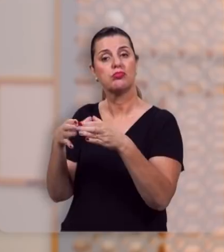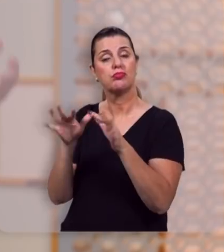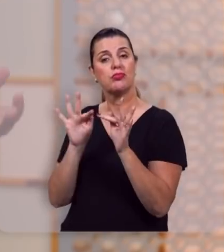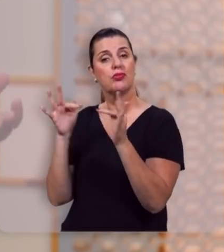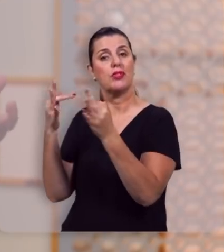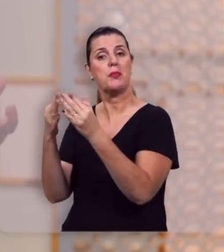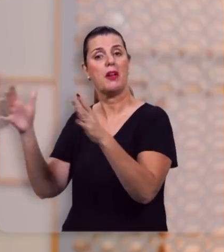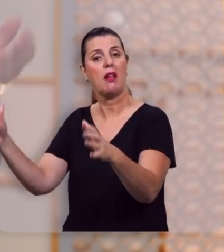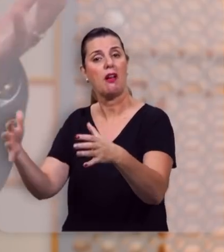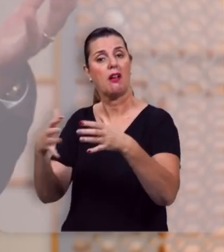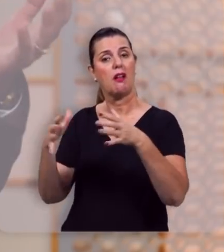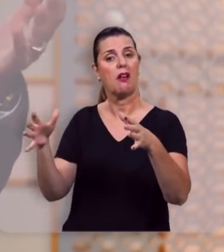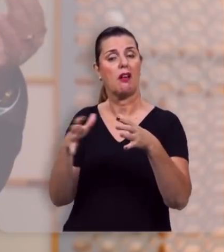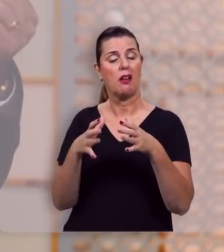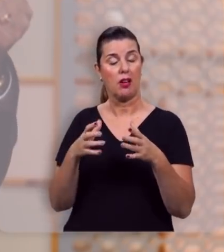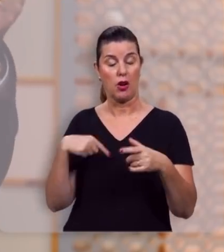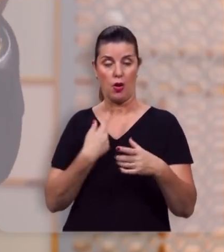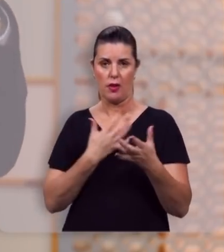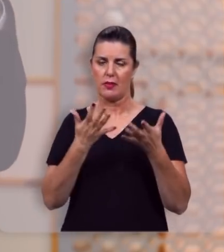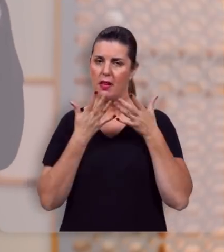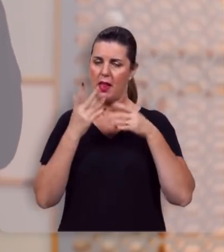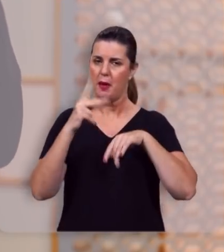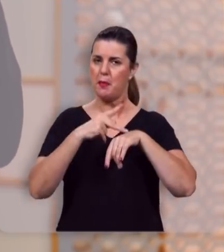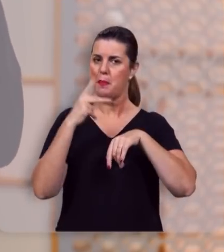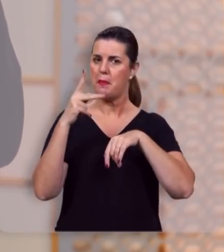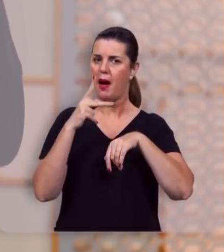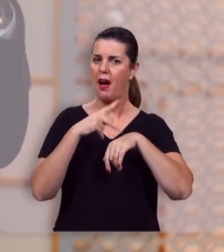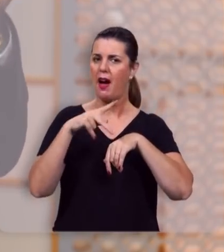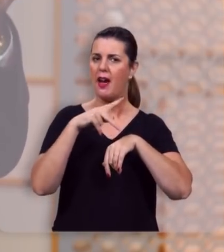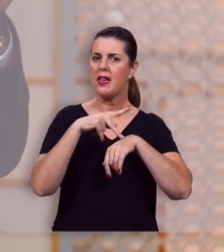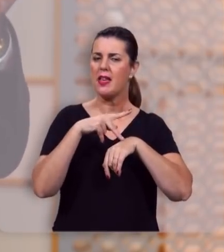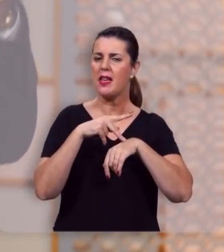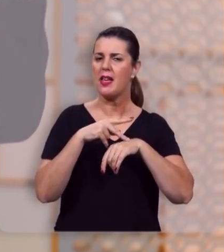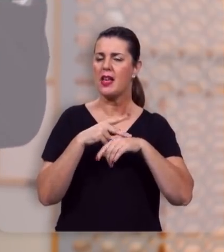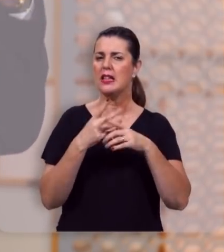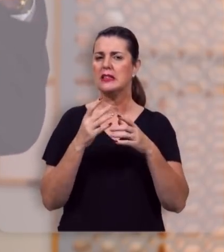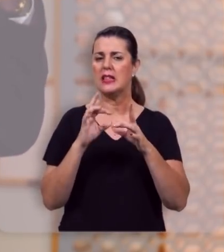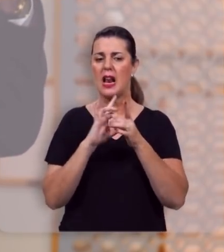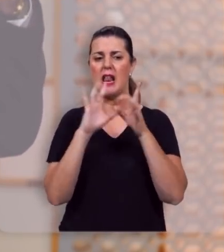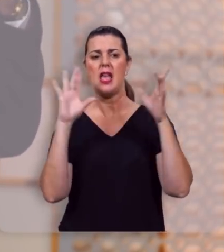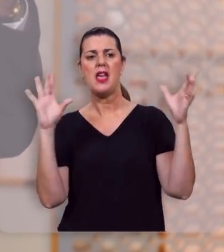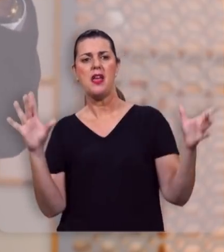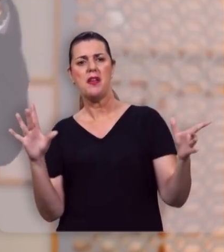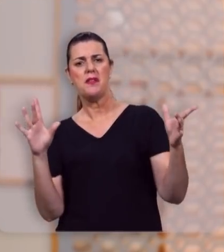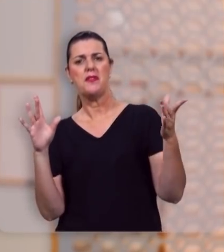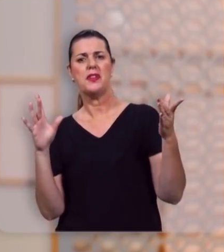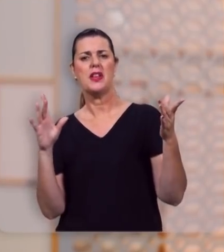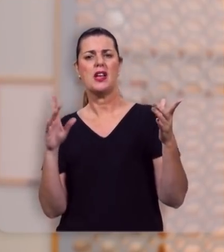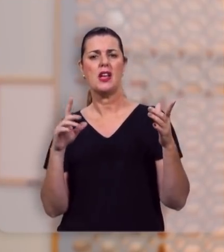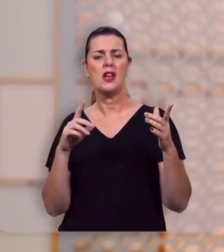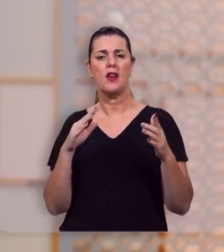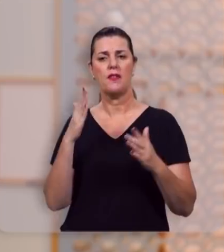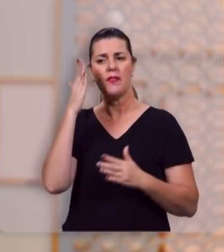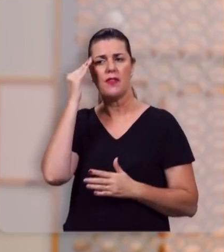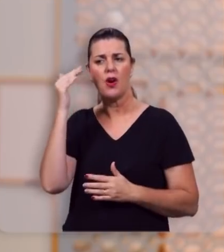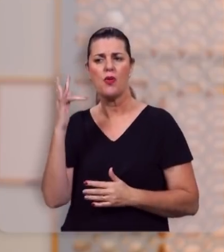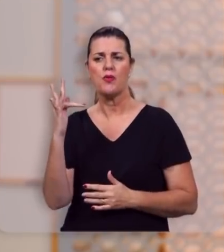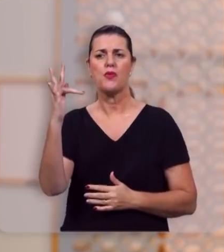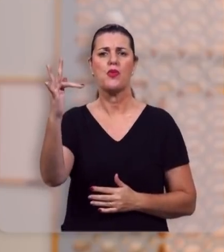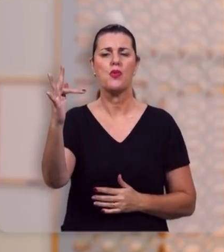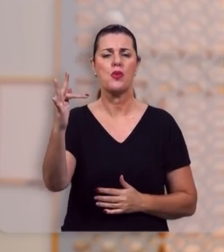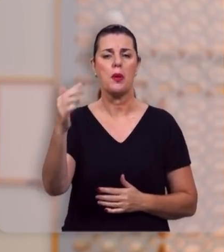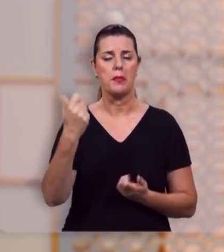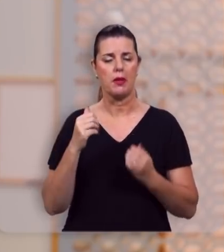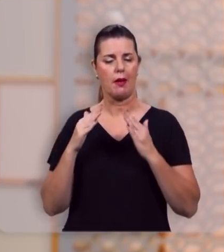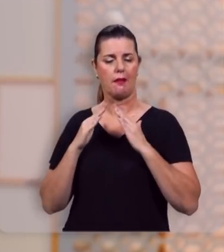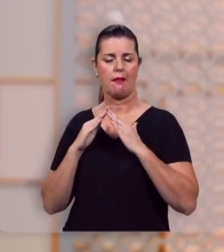Se nós queremos uma pátria livre, uma pátria bem-sucedida, próspera, nós temos que ter lares bem